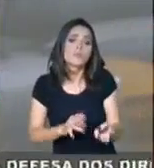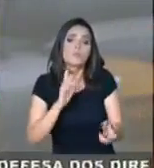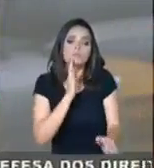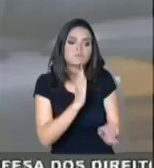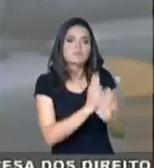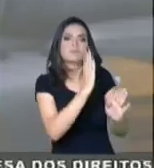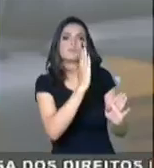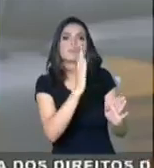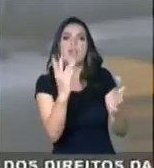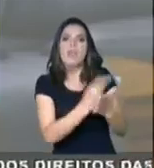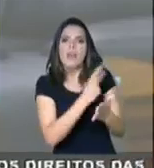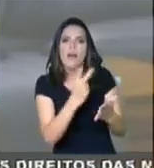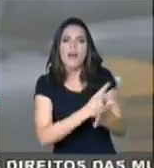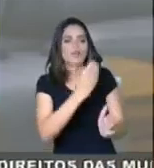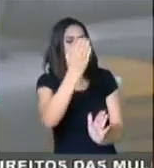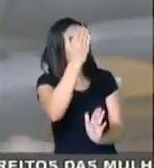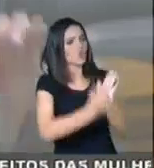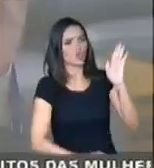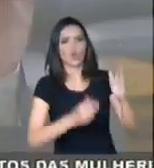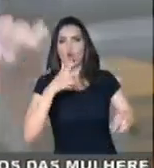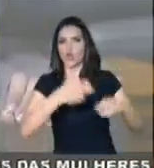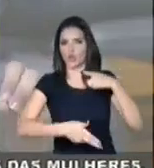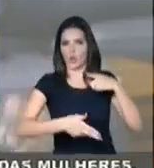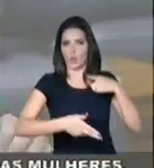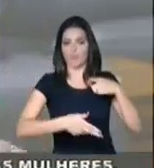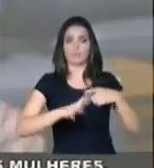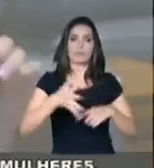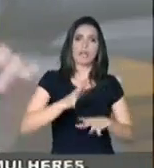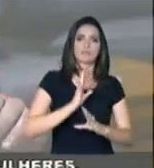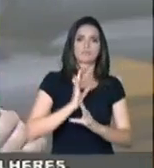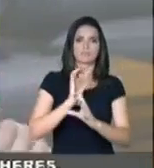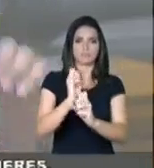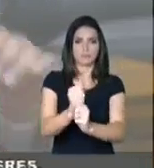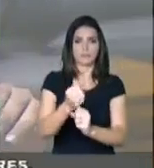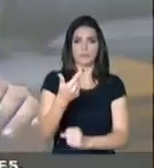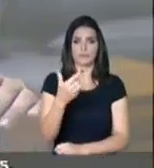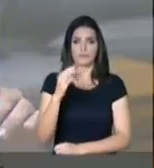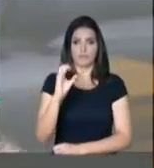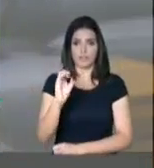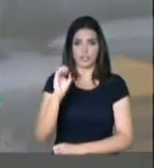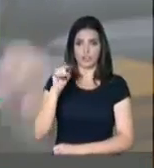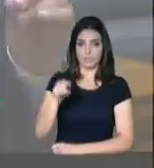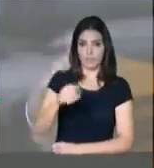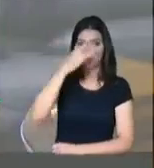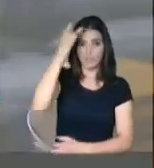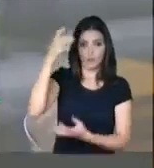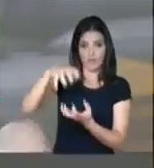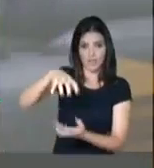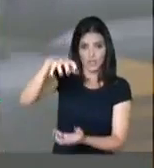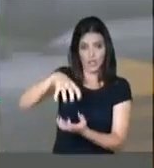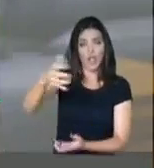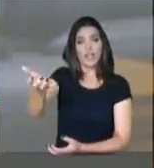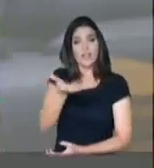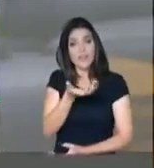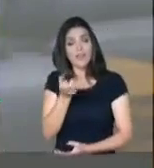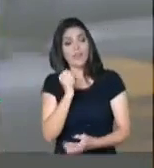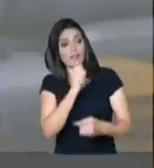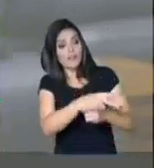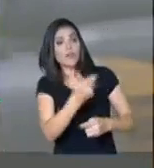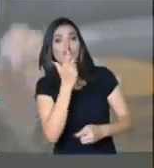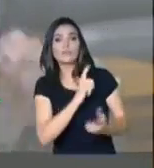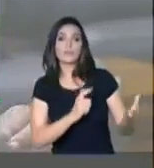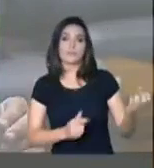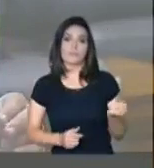foram detectados e foram cortados. São em torno de 20 mil idosos que pleiteiam ingressar no